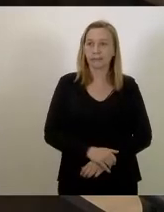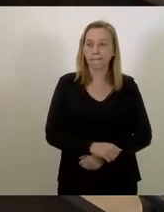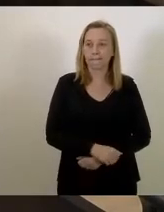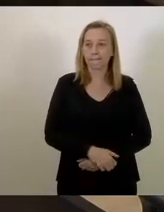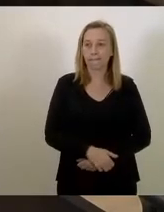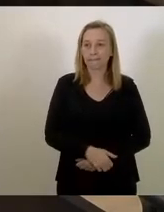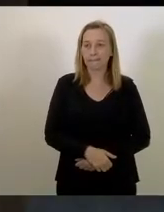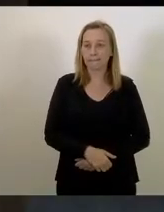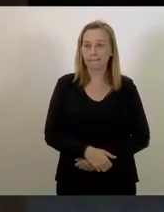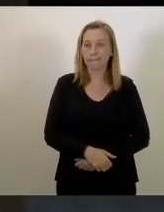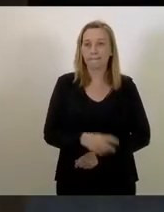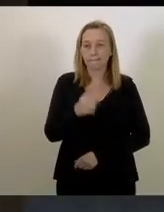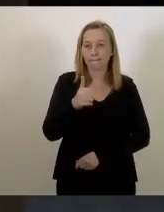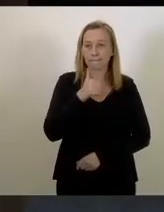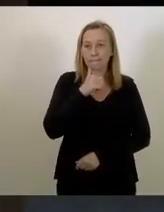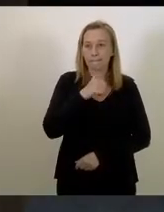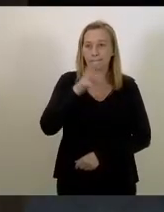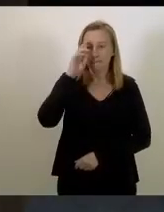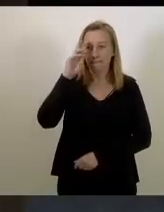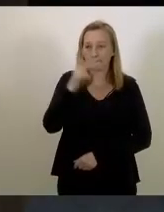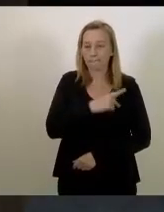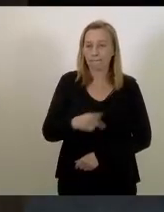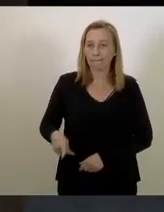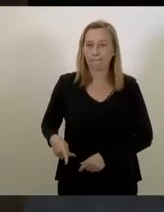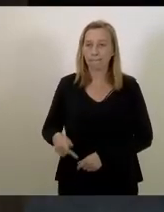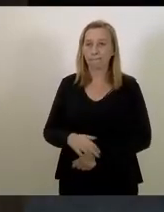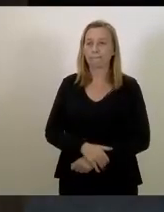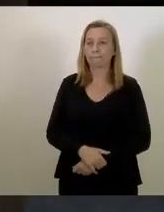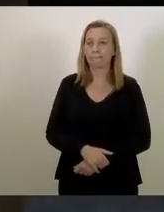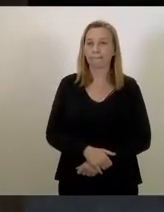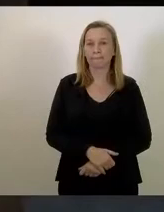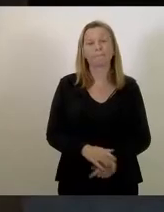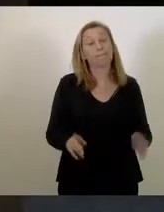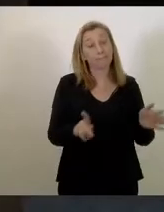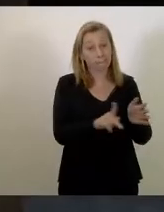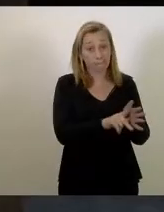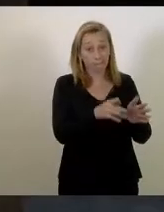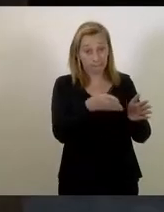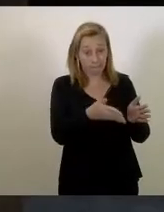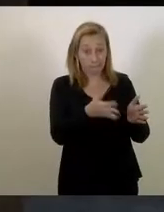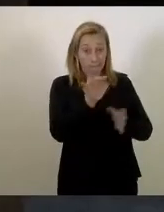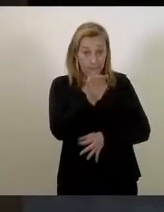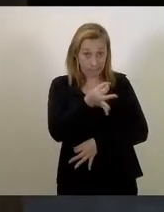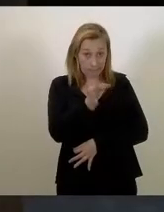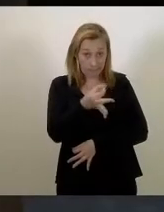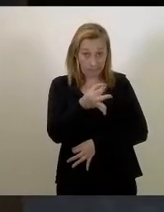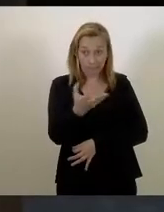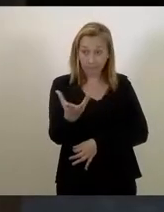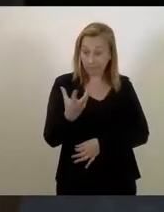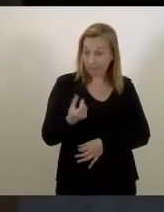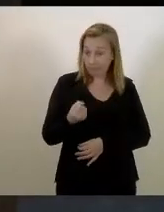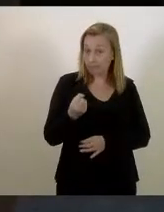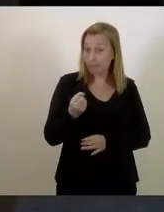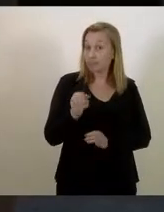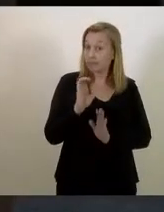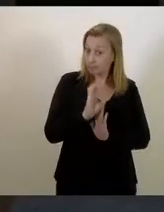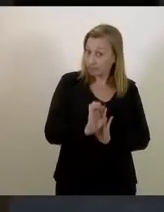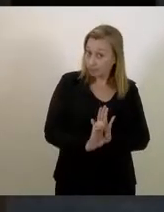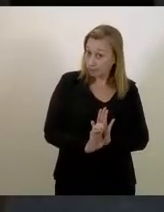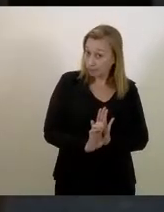senhora presidente o projeto seguramente recebeu emendas